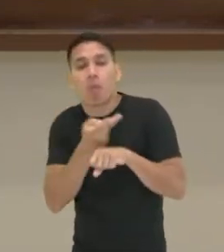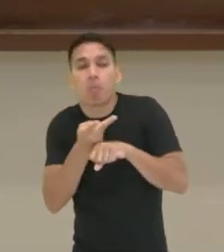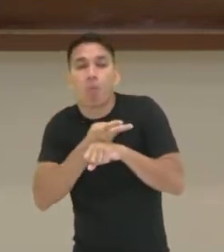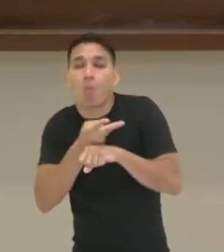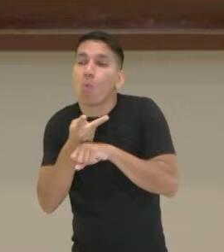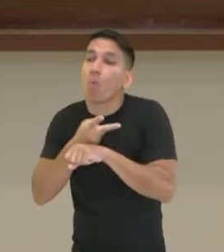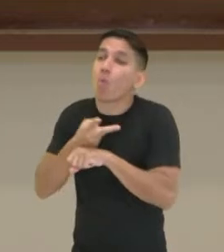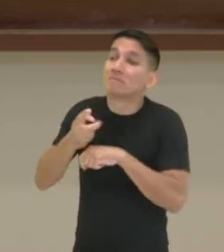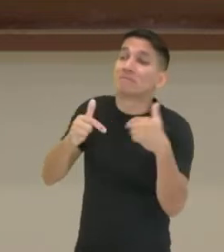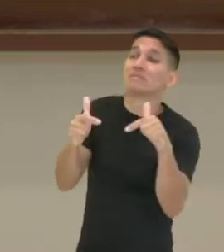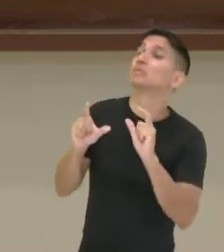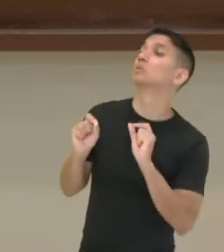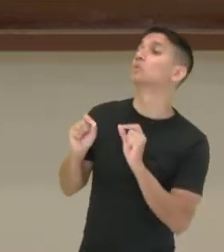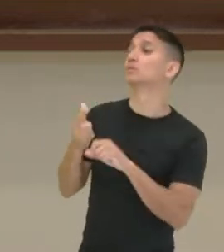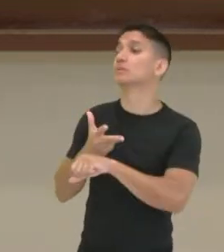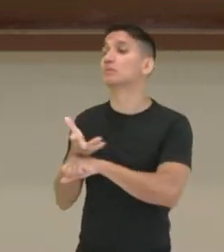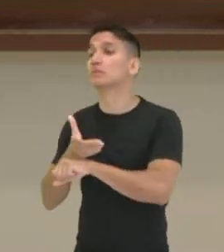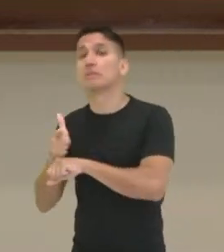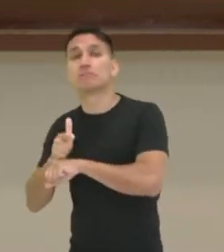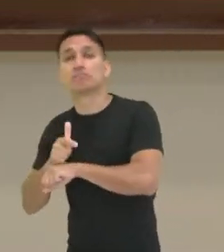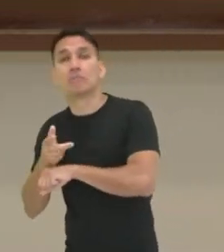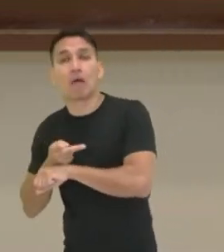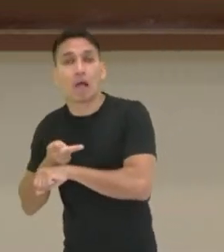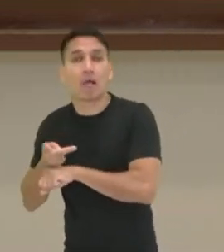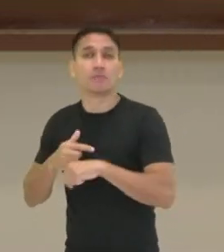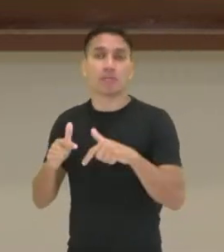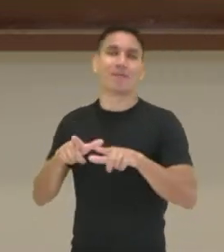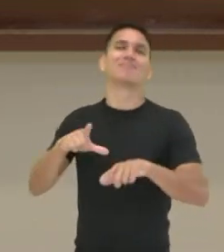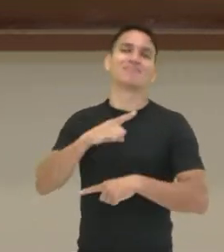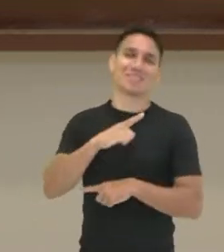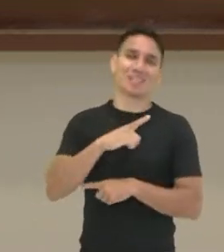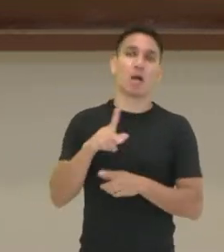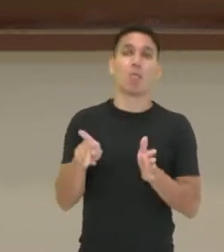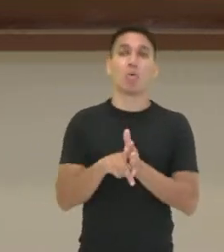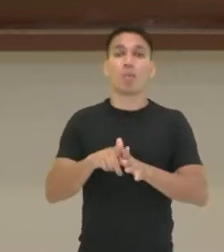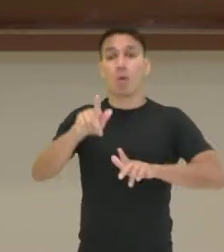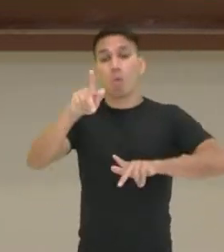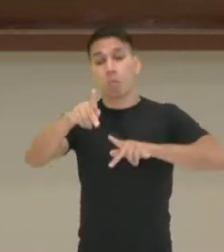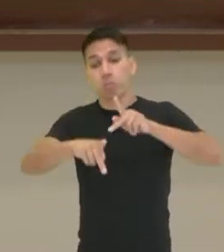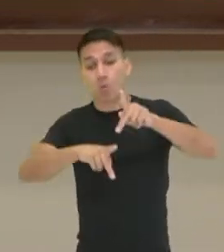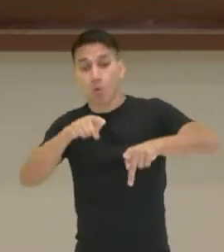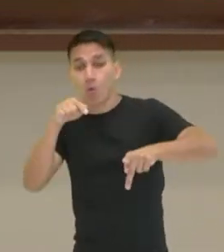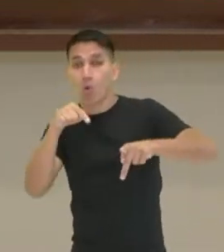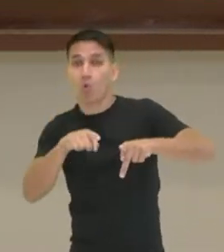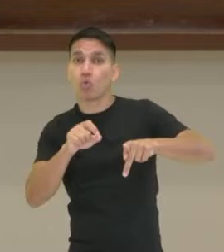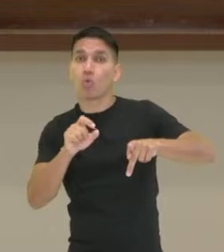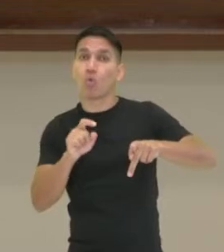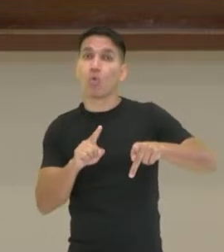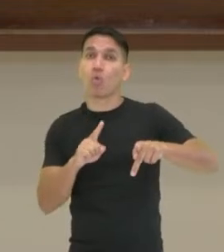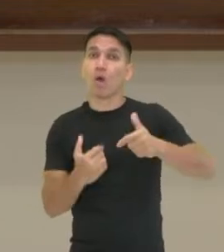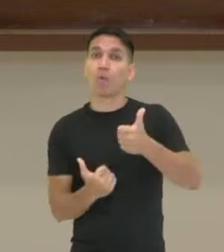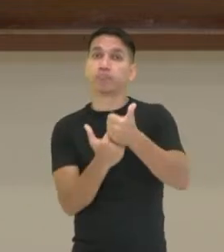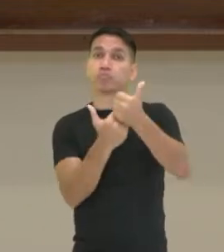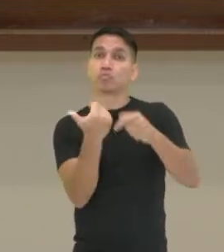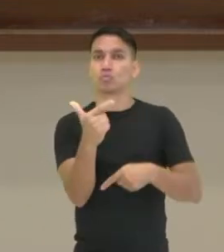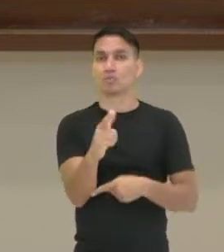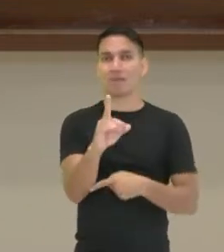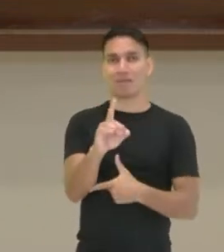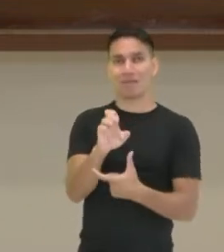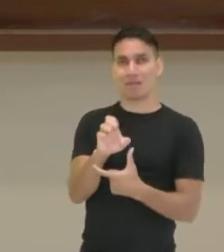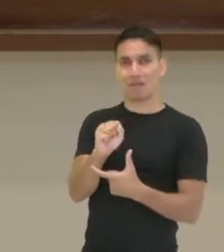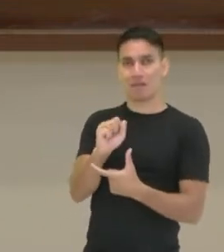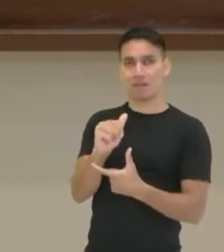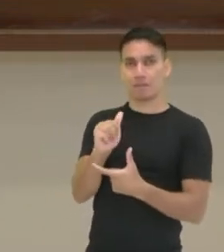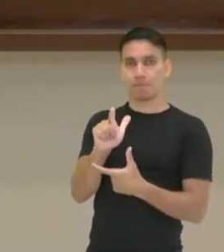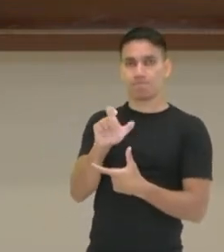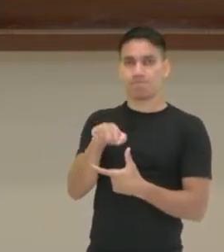recentemente. Ou seja, existe também uma categoria chamada população desalentada, que a gente poderia aproximar